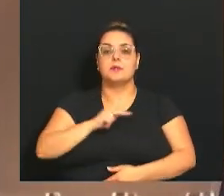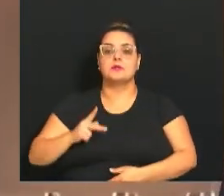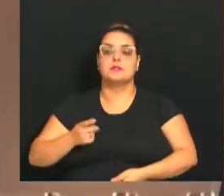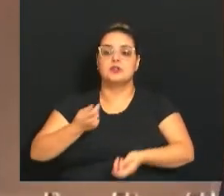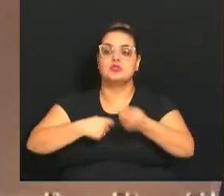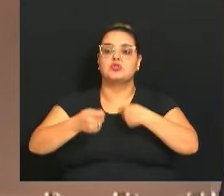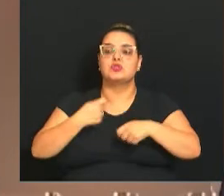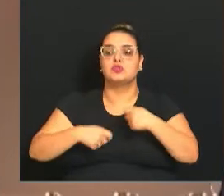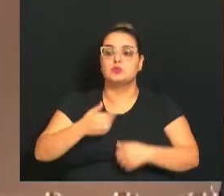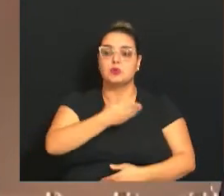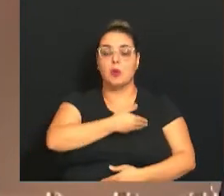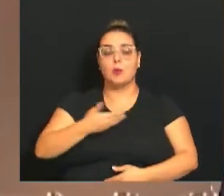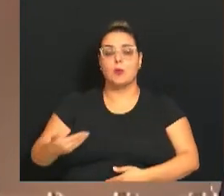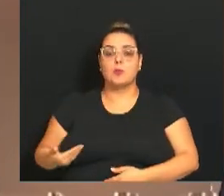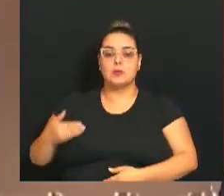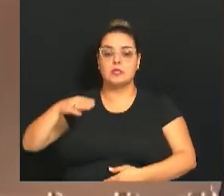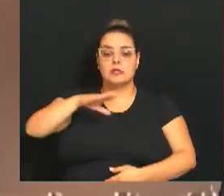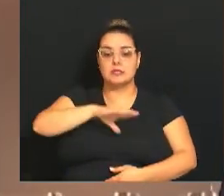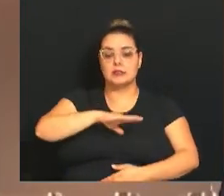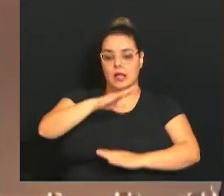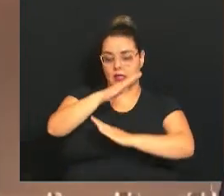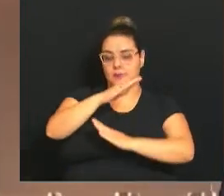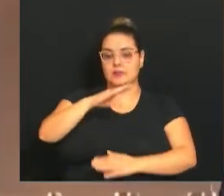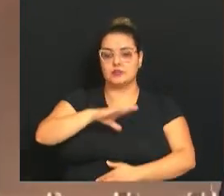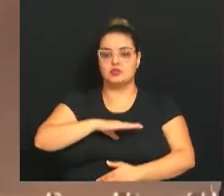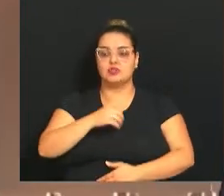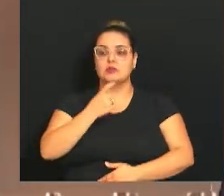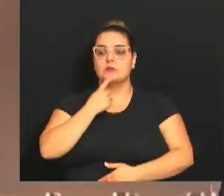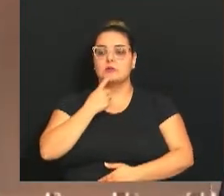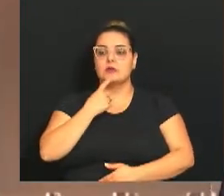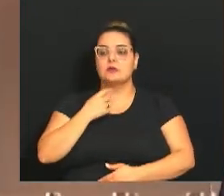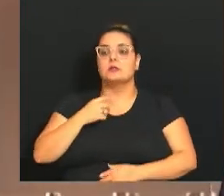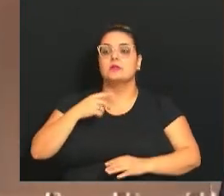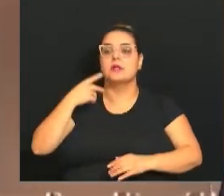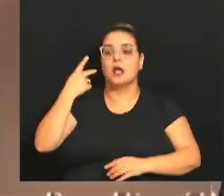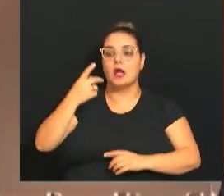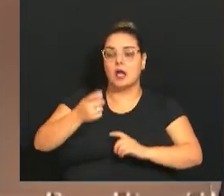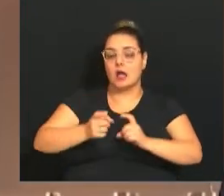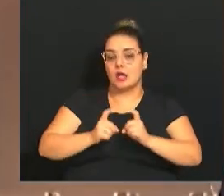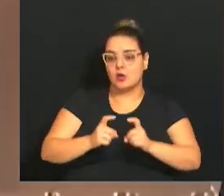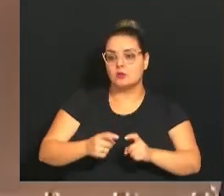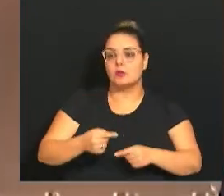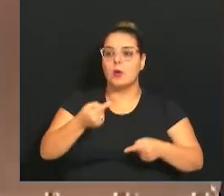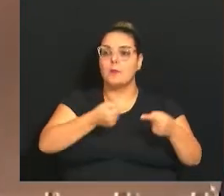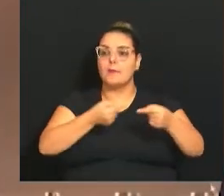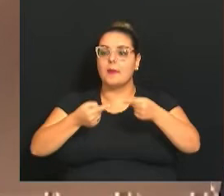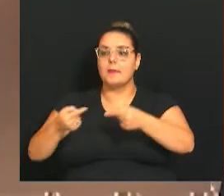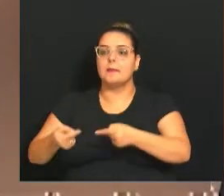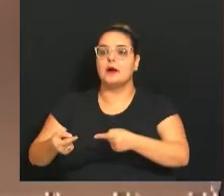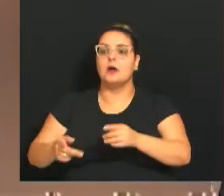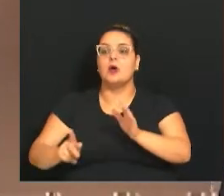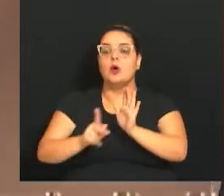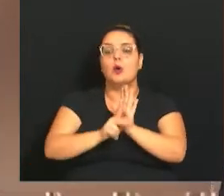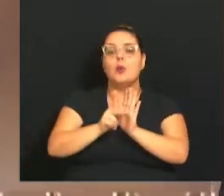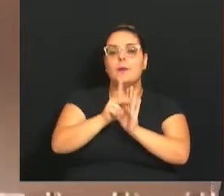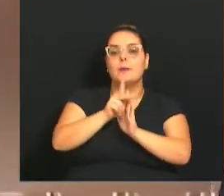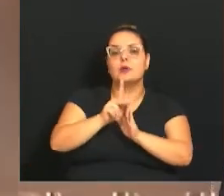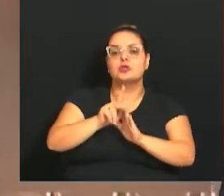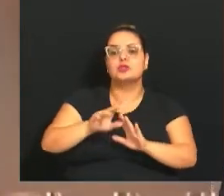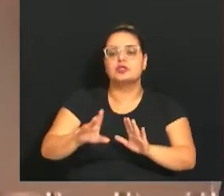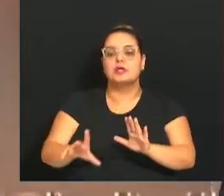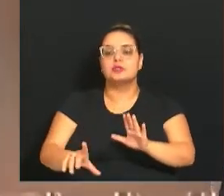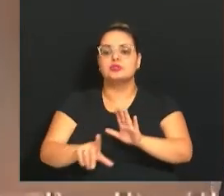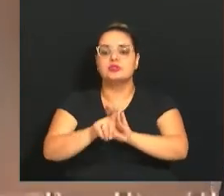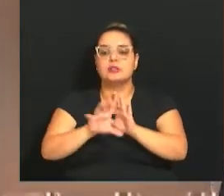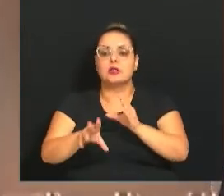Pública da Câmara de Campinas. Na reunião, o parlamentar comandou o debate sobre o projeto de lei complementar do